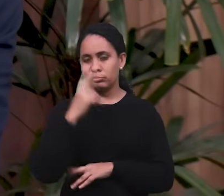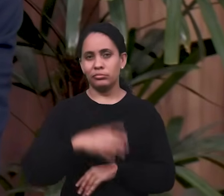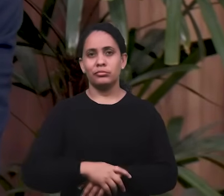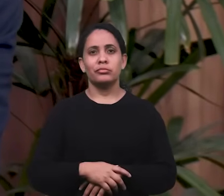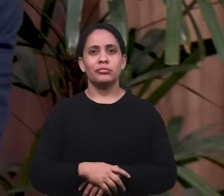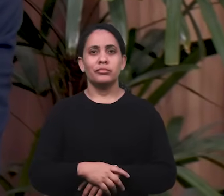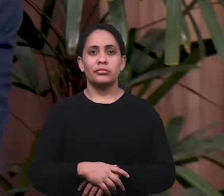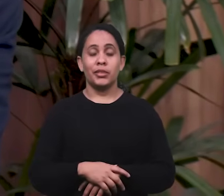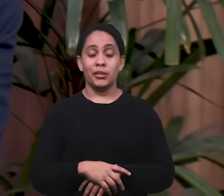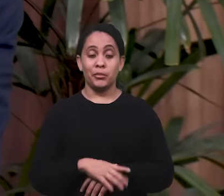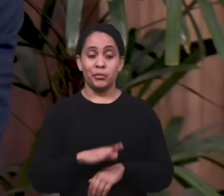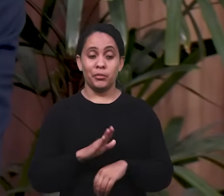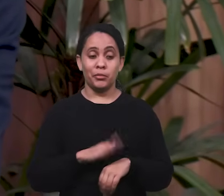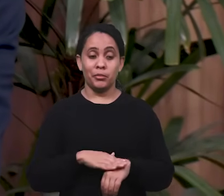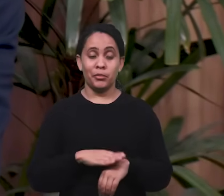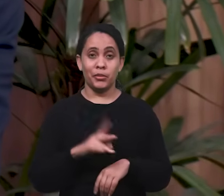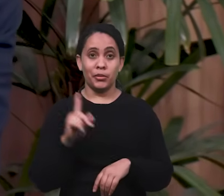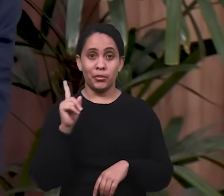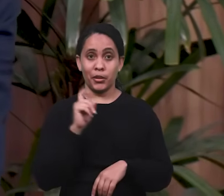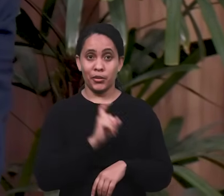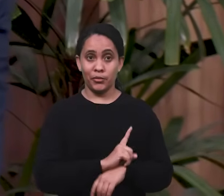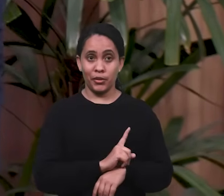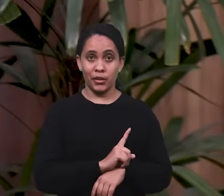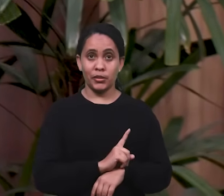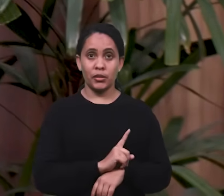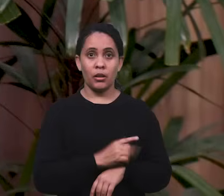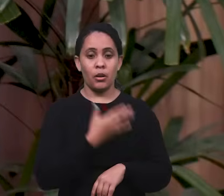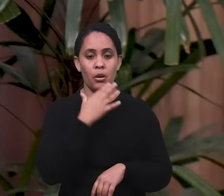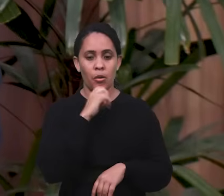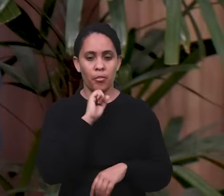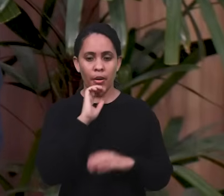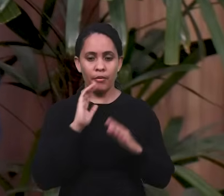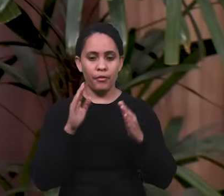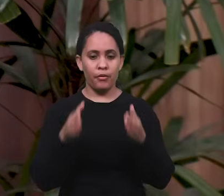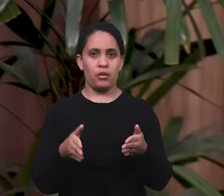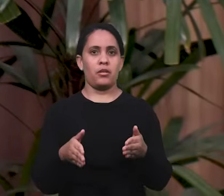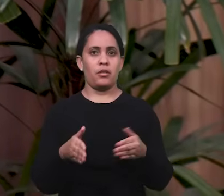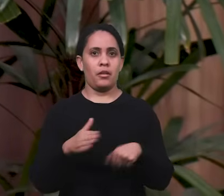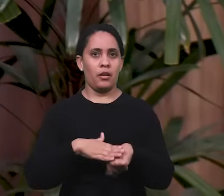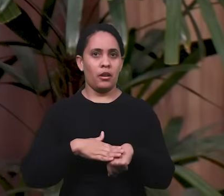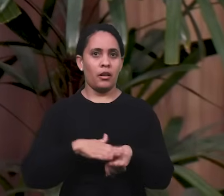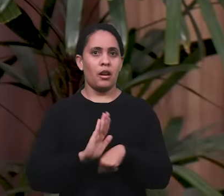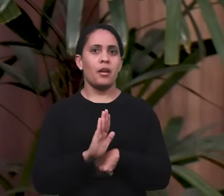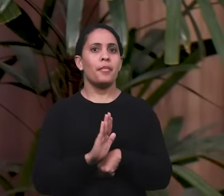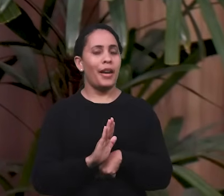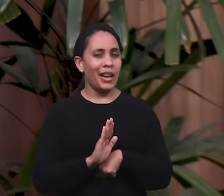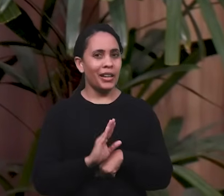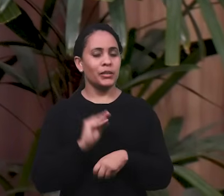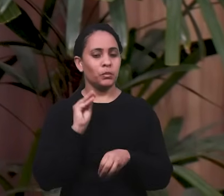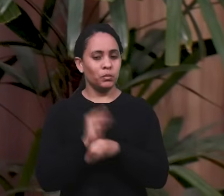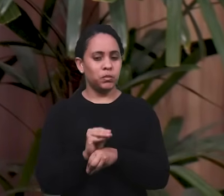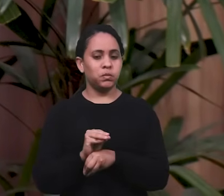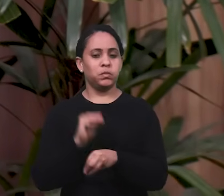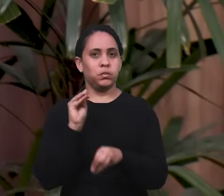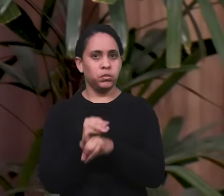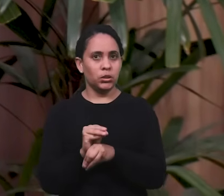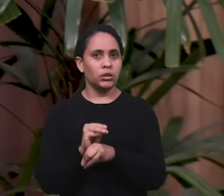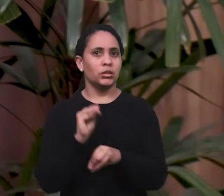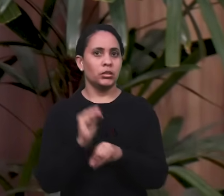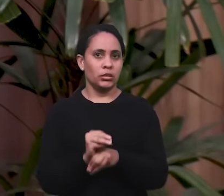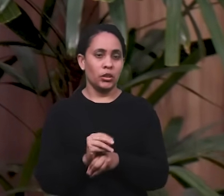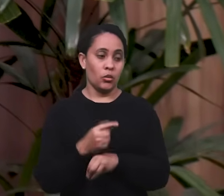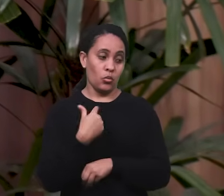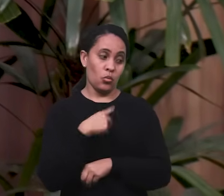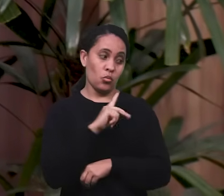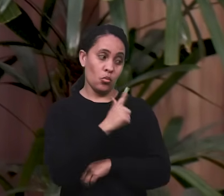e tem situações mais complexas, a tendência do pai é se voltar mais para aquele. Sim. Gastar mais exato. energia. Mais